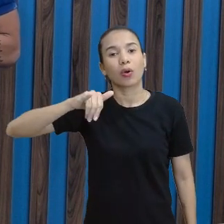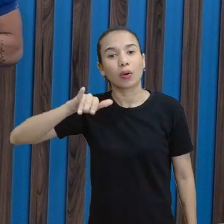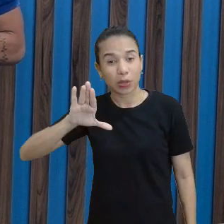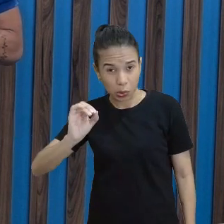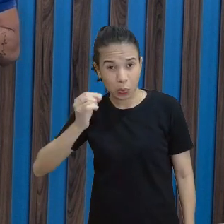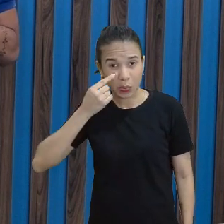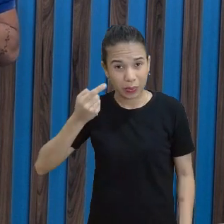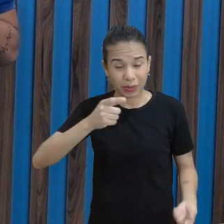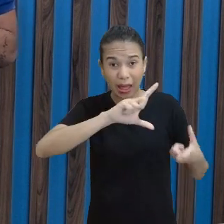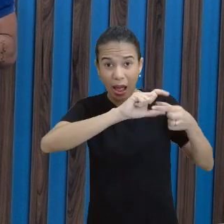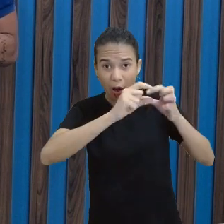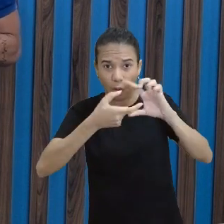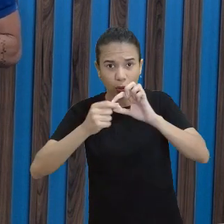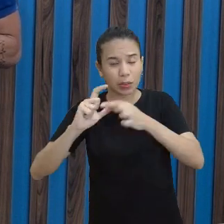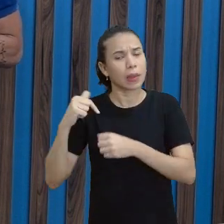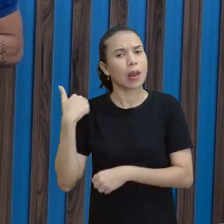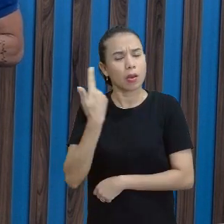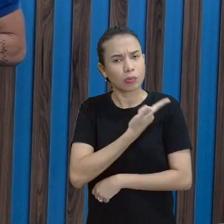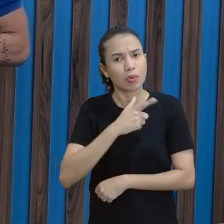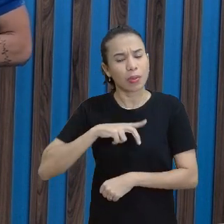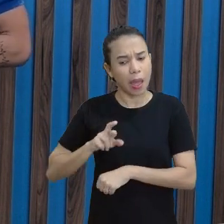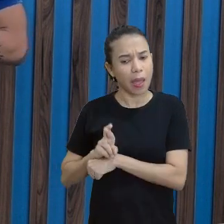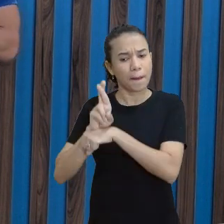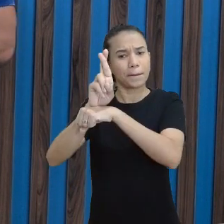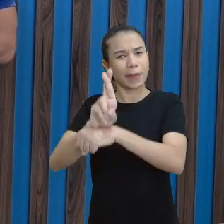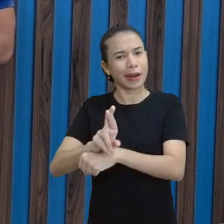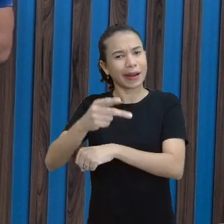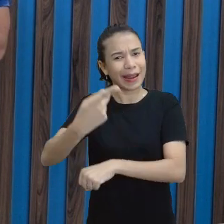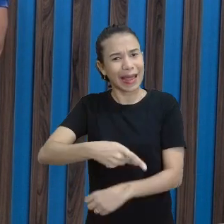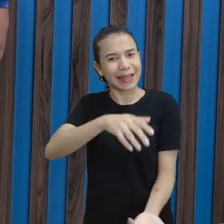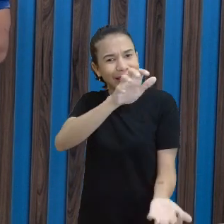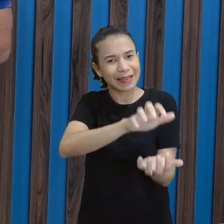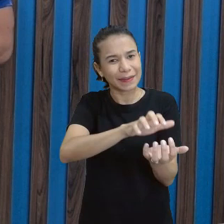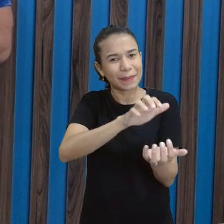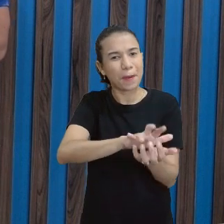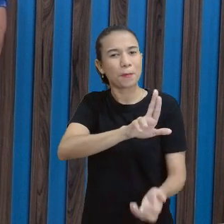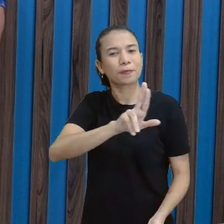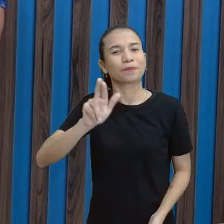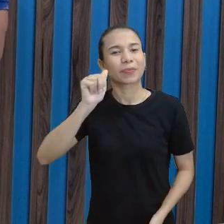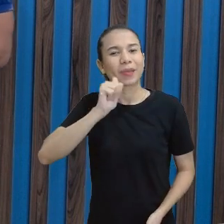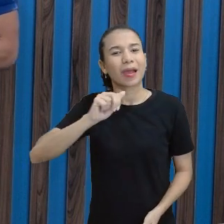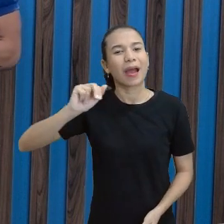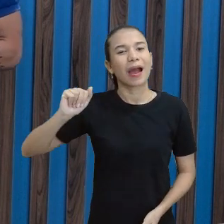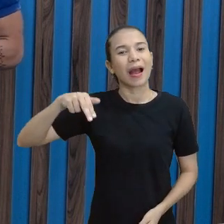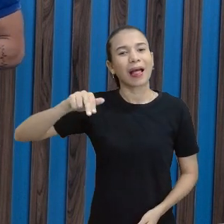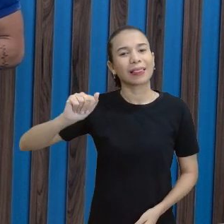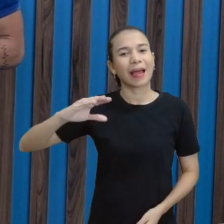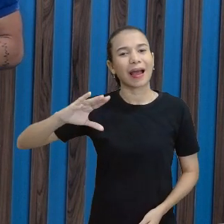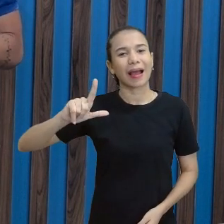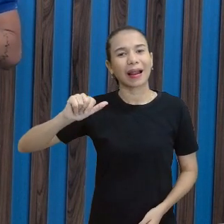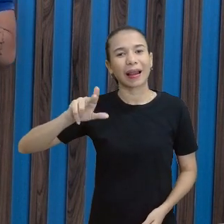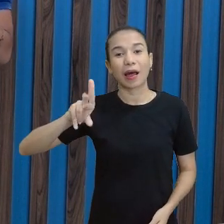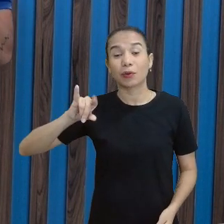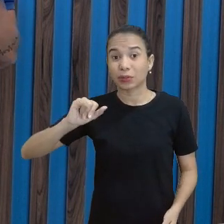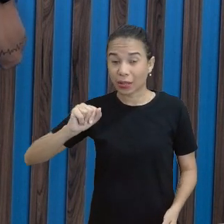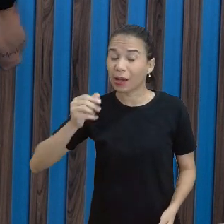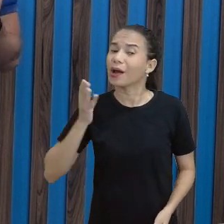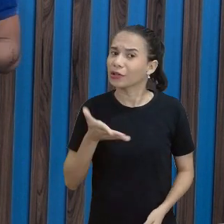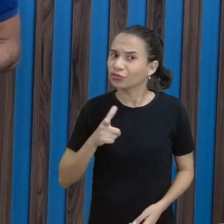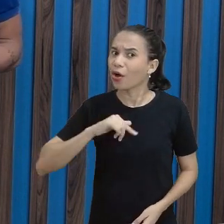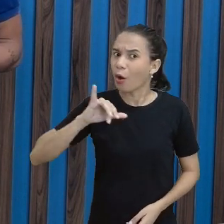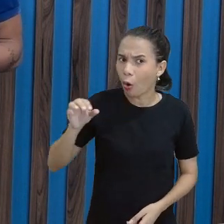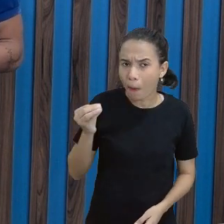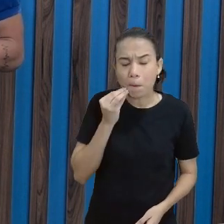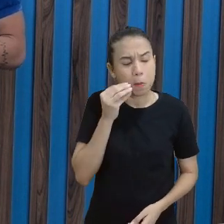teve, tivemos representantes daqui, lá, né, a Ana Cláudia foi lá representar, eu já tive a oportunidade de